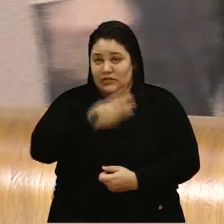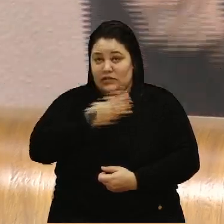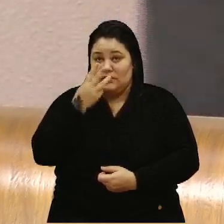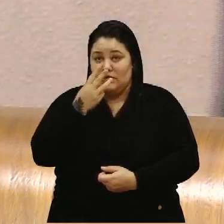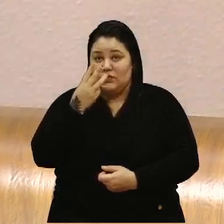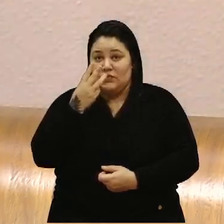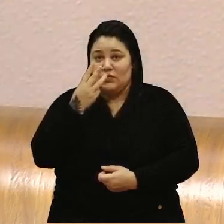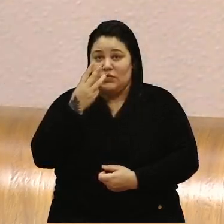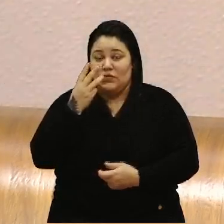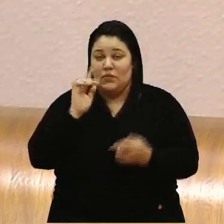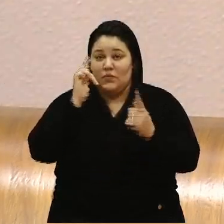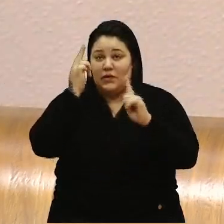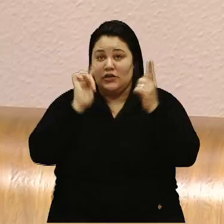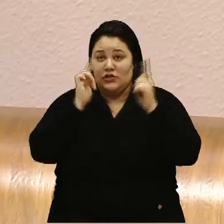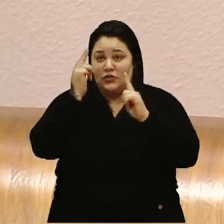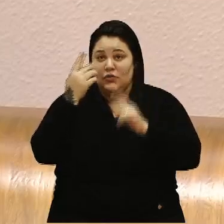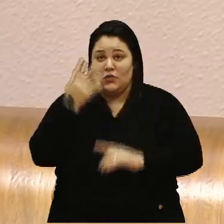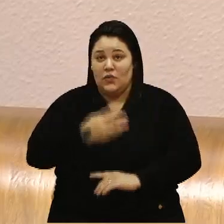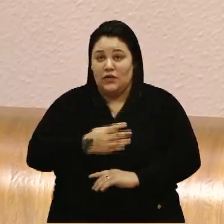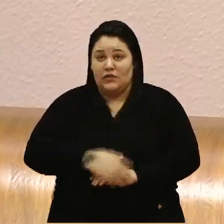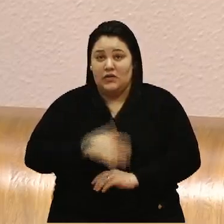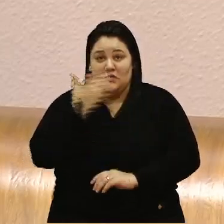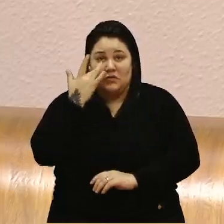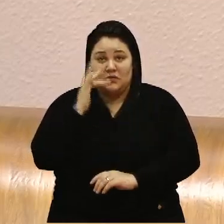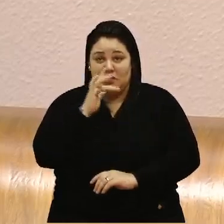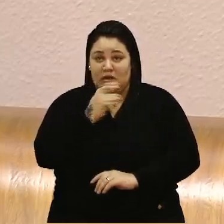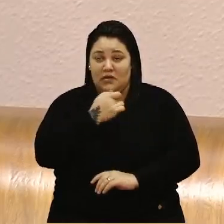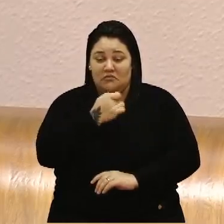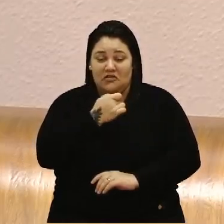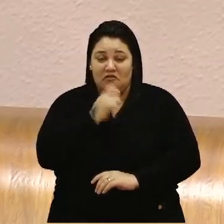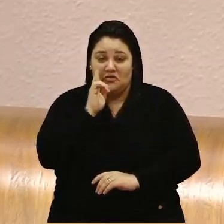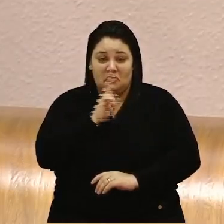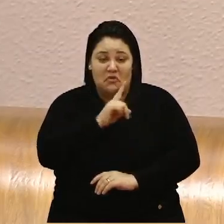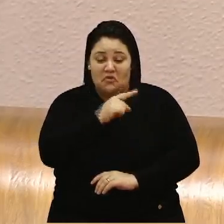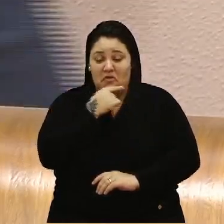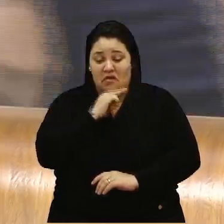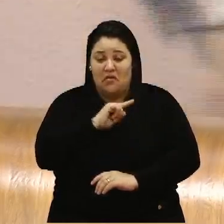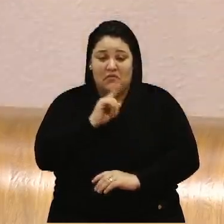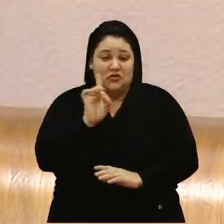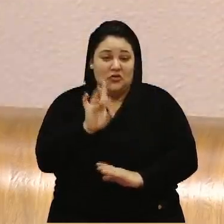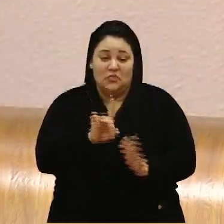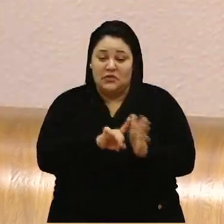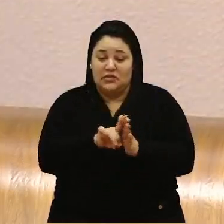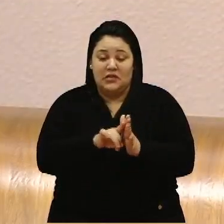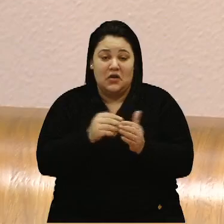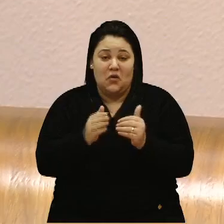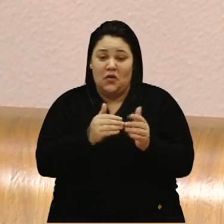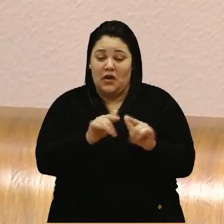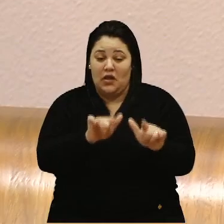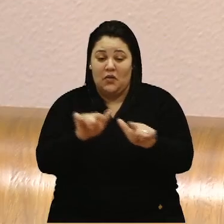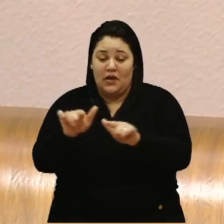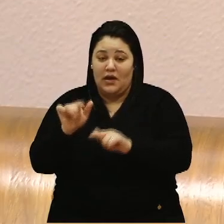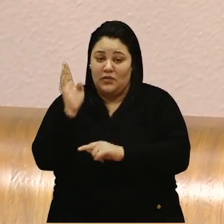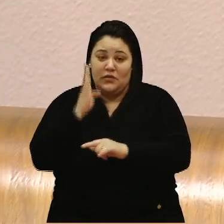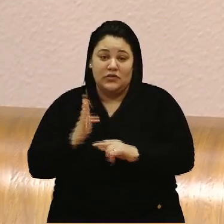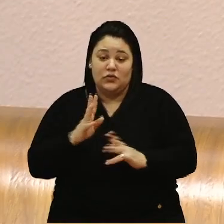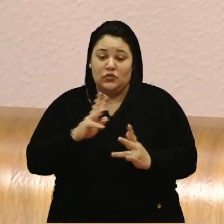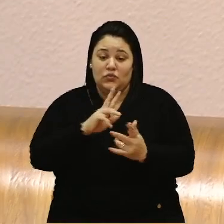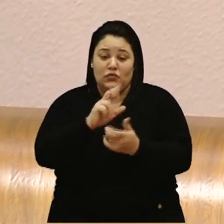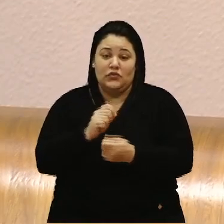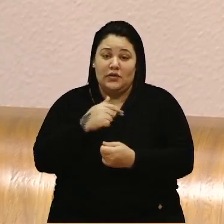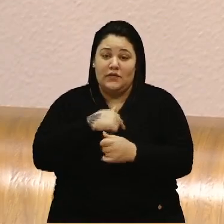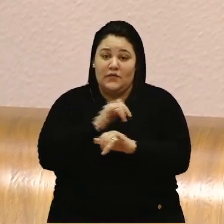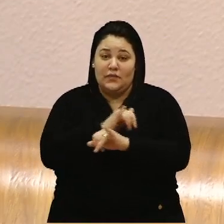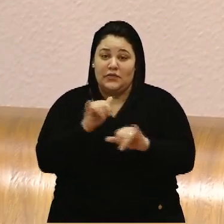não sei qual foi a matéria que o vereador Caleb olhou, mas é só pesquisar em qualquer lugar do Brasil e do mundo que vai perceber que a informação que eu falei, ela é